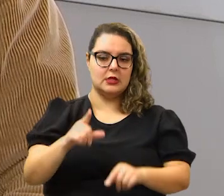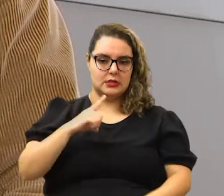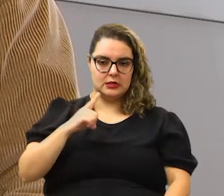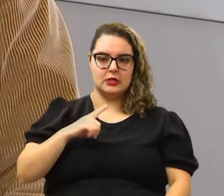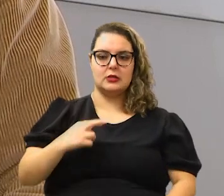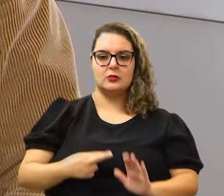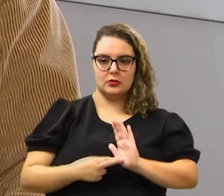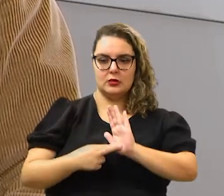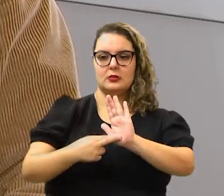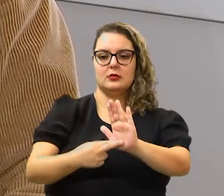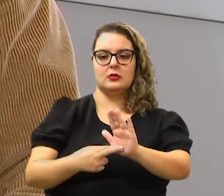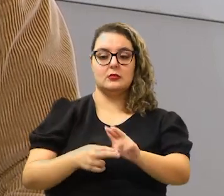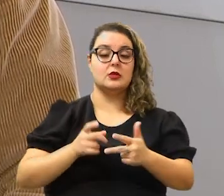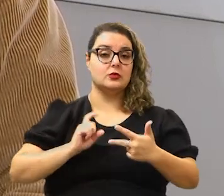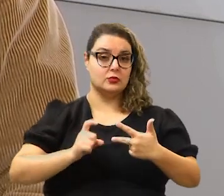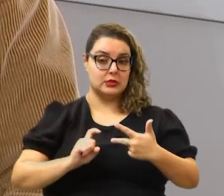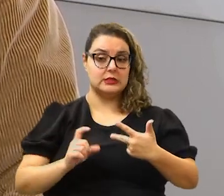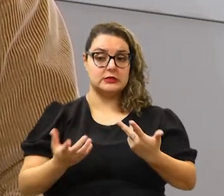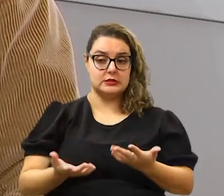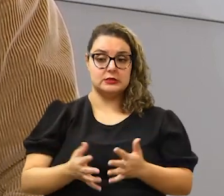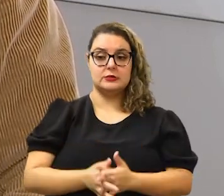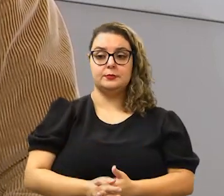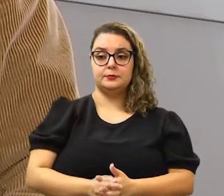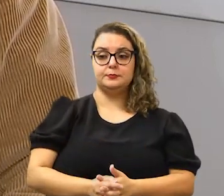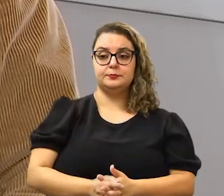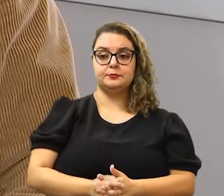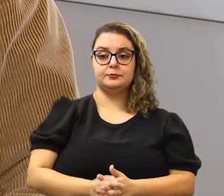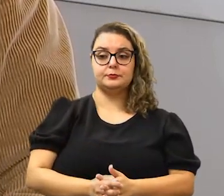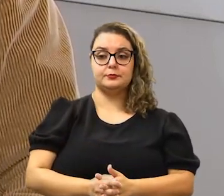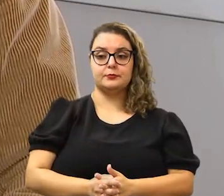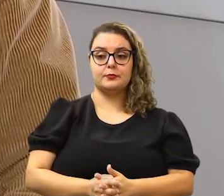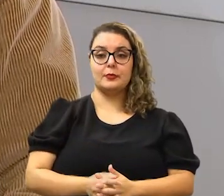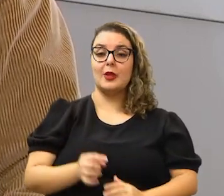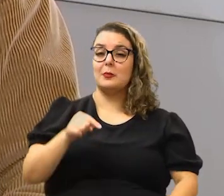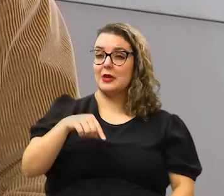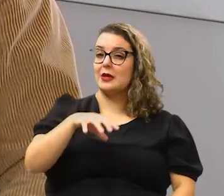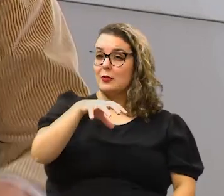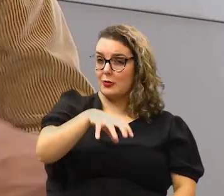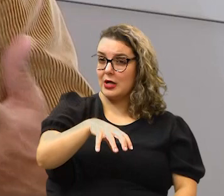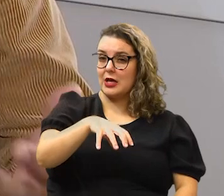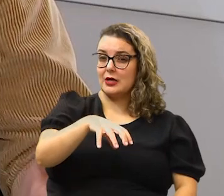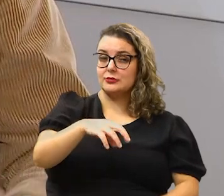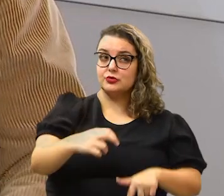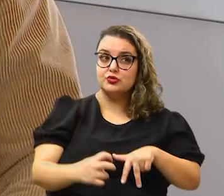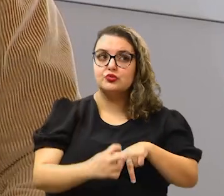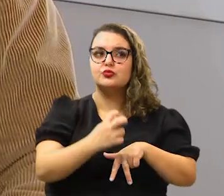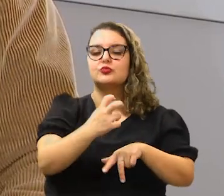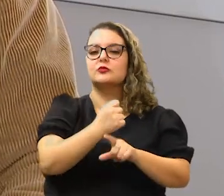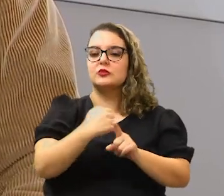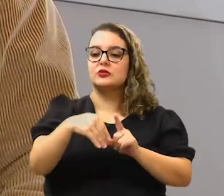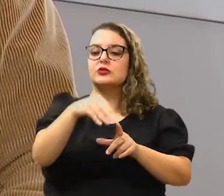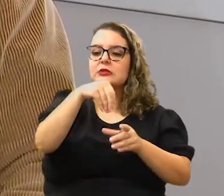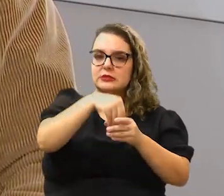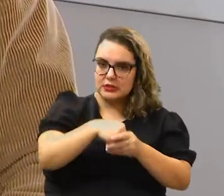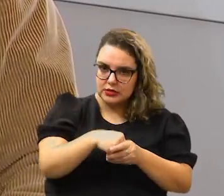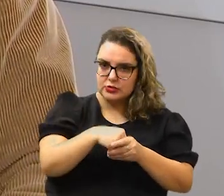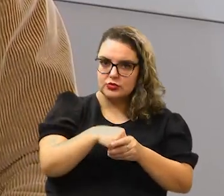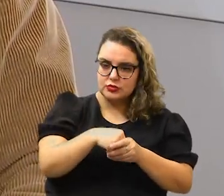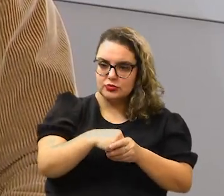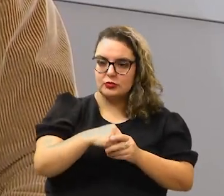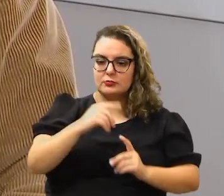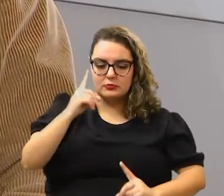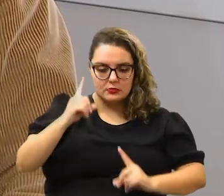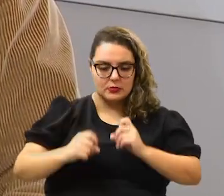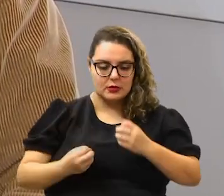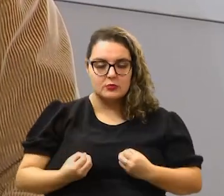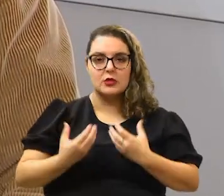sociedade ali dentro para expressar justamente as necessidades. E essas necessidades, elas precisam ser